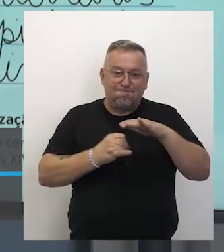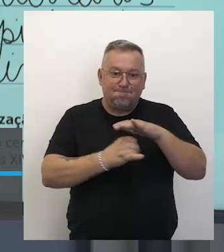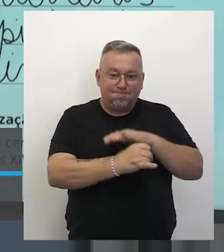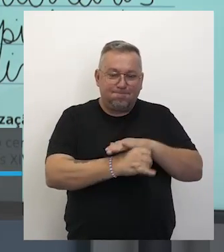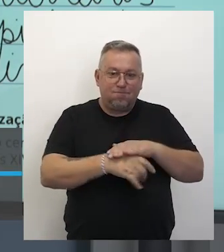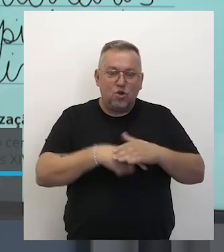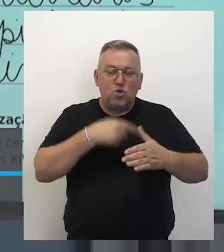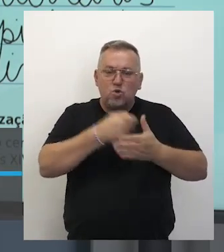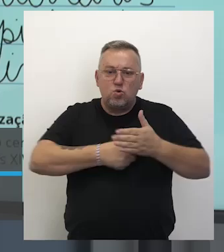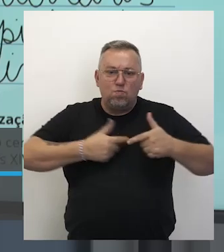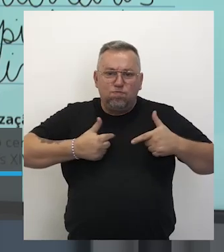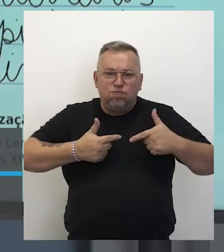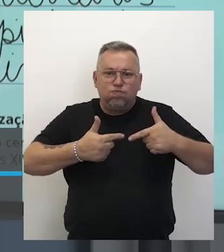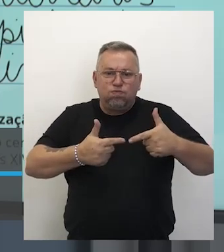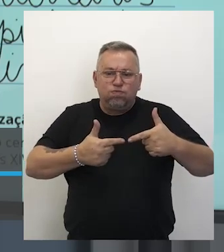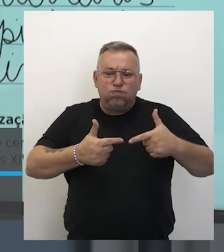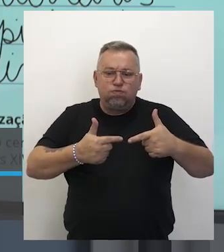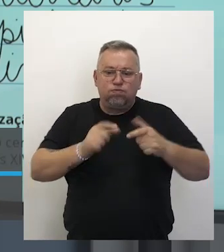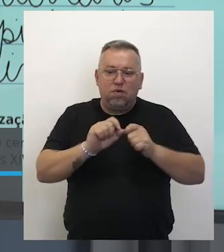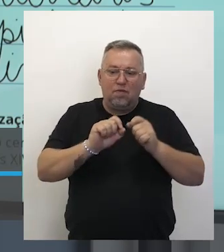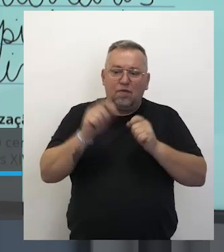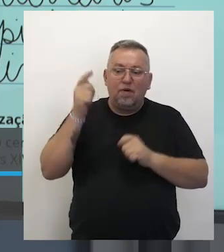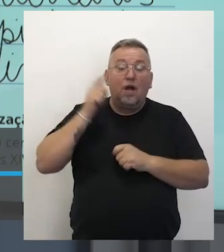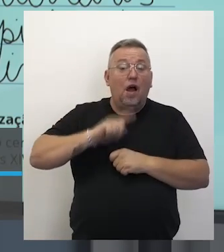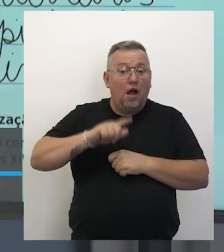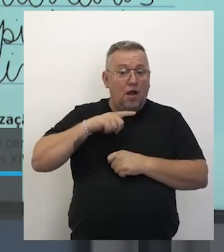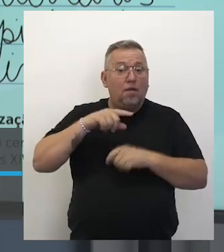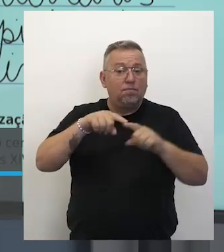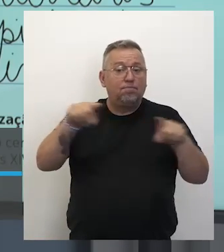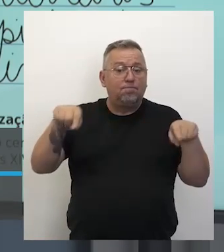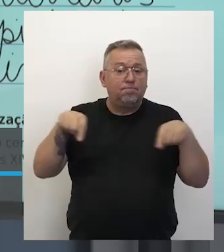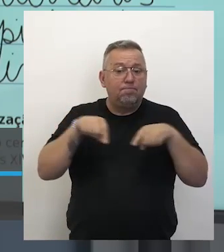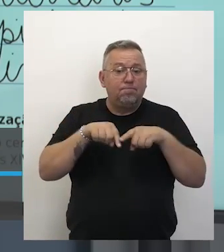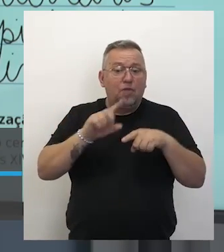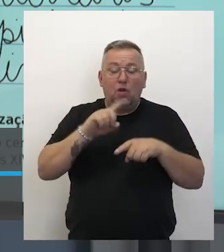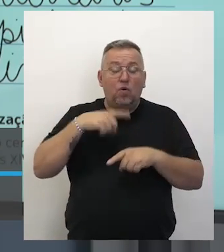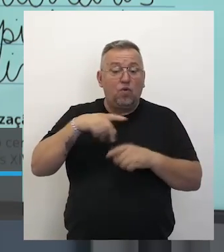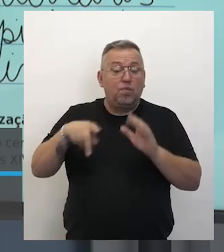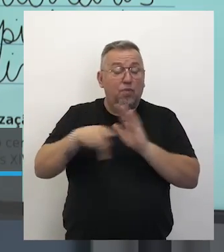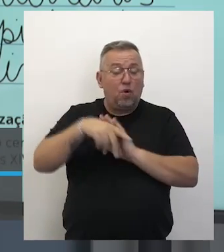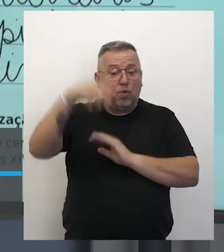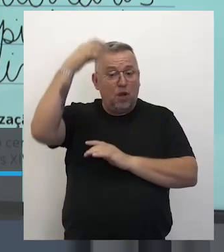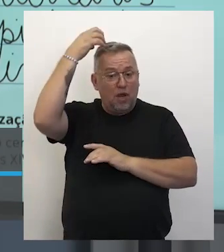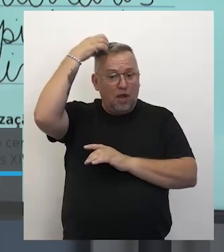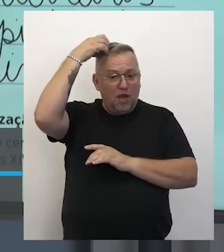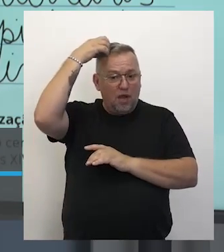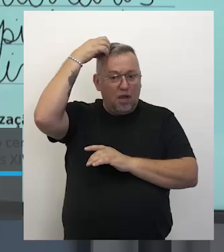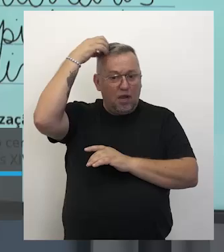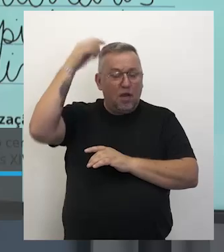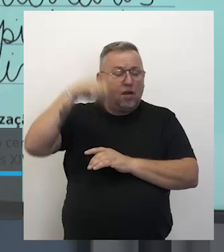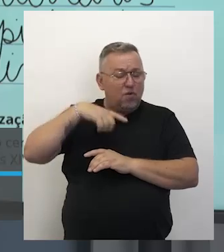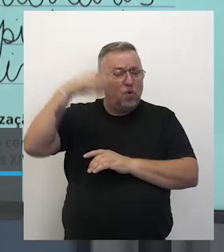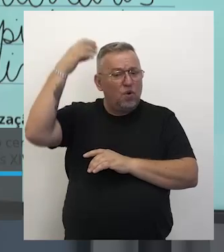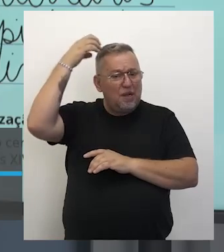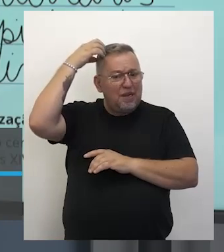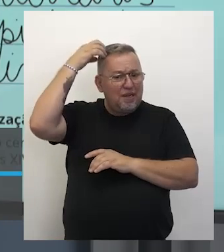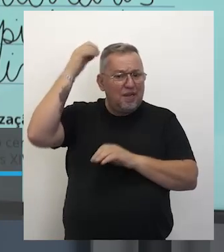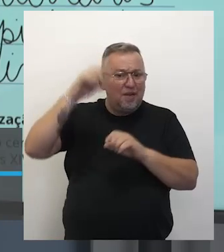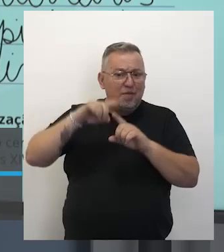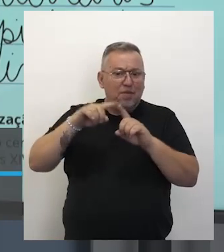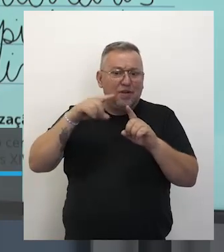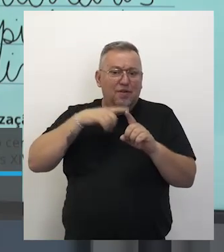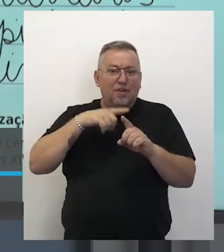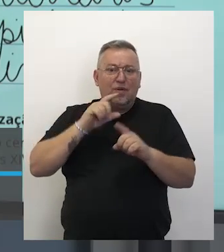luta comigo e ela vai acabar ganhando o meu território. Então, eu não sou mais o rei desse território. Eu até sou o rei, mas assim, eu tenho